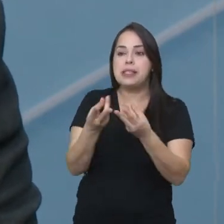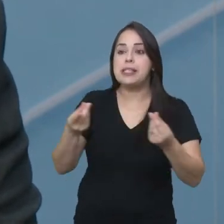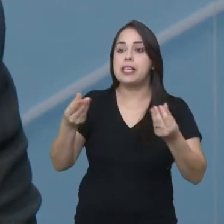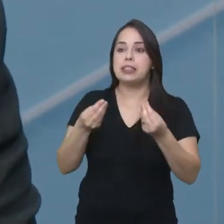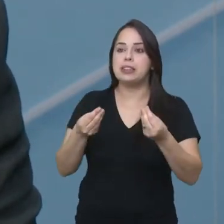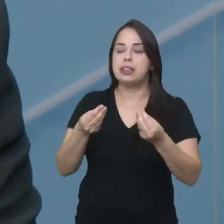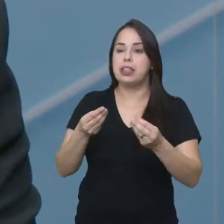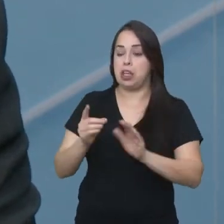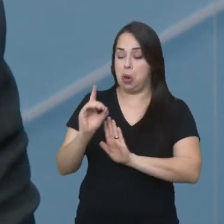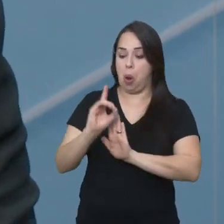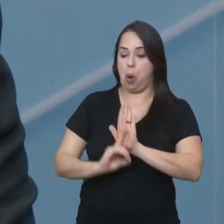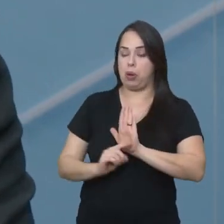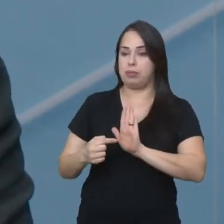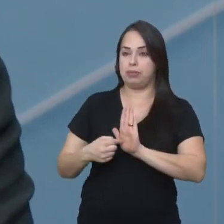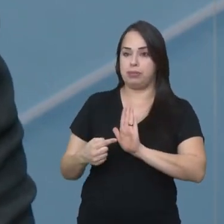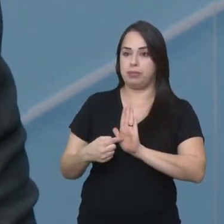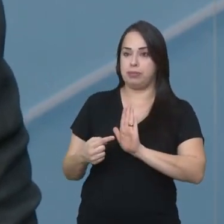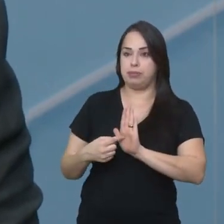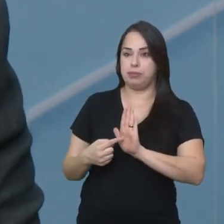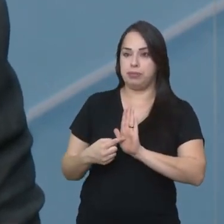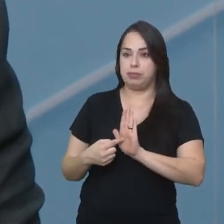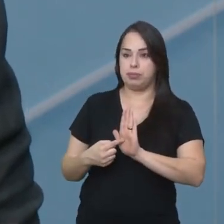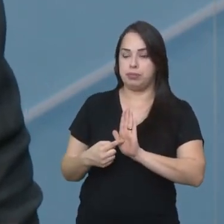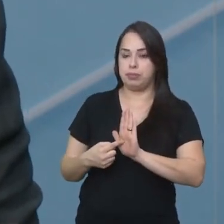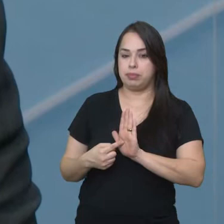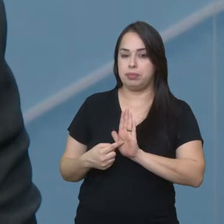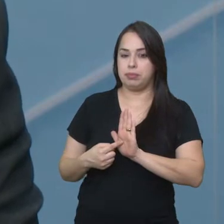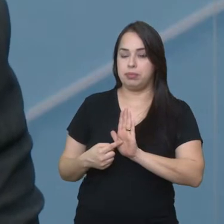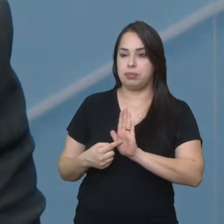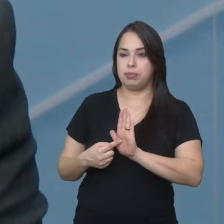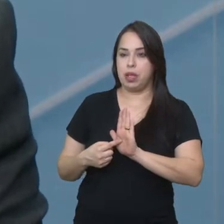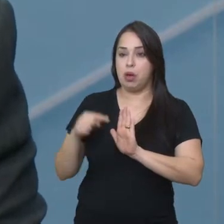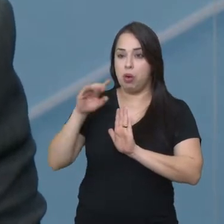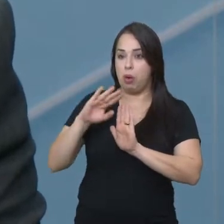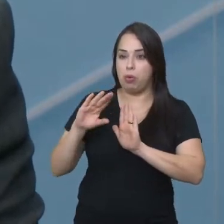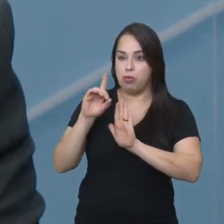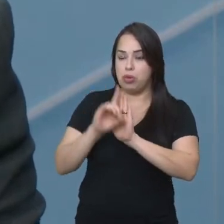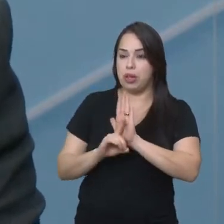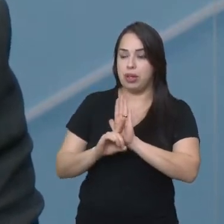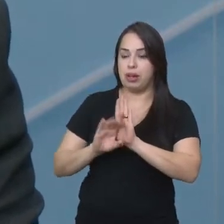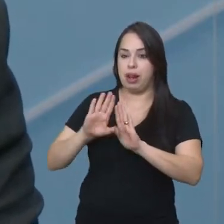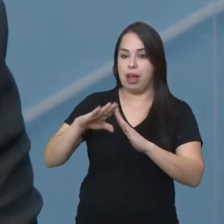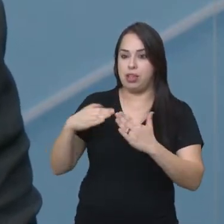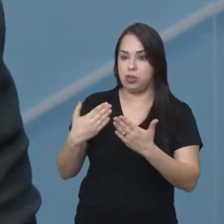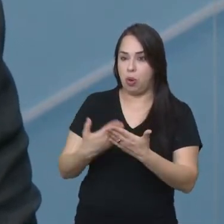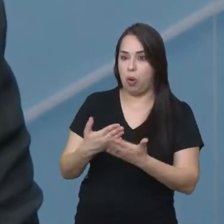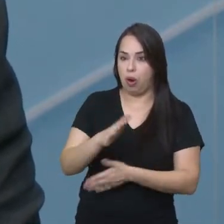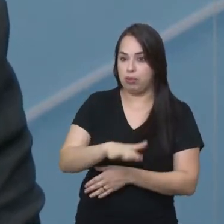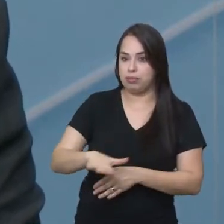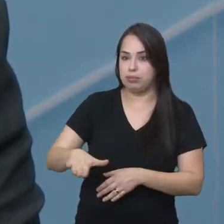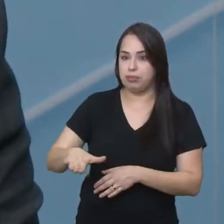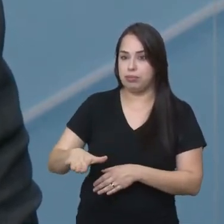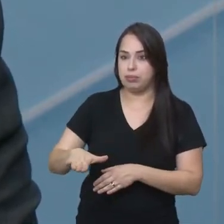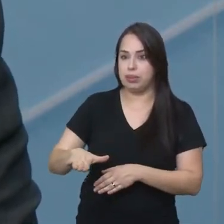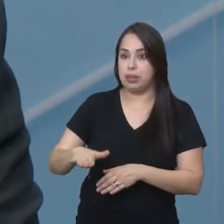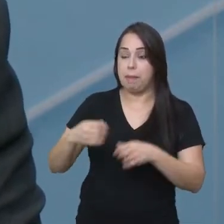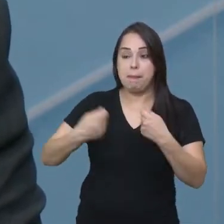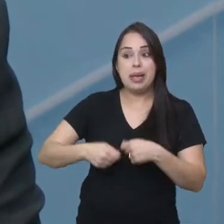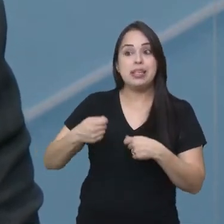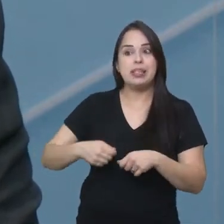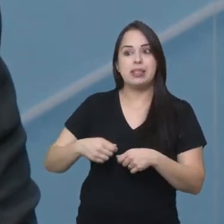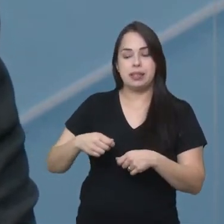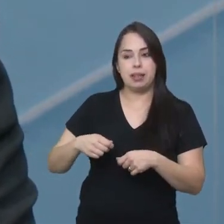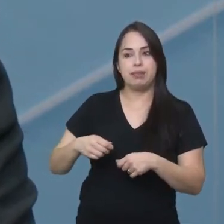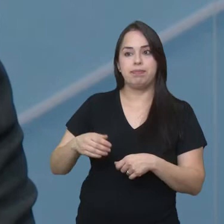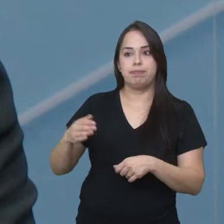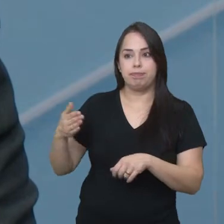para que esse direito inalienável à creche, né, que atende à questão da primeira infância, seja atendido.